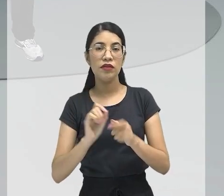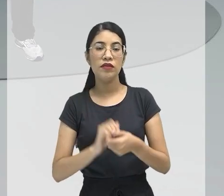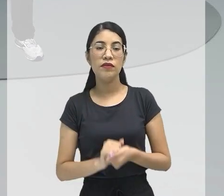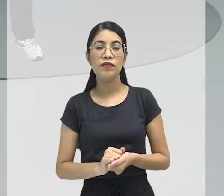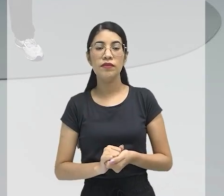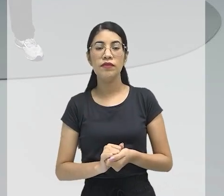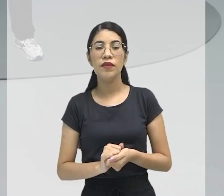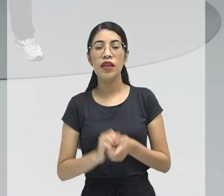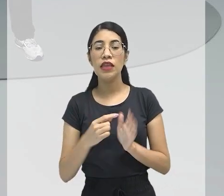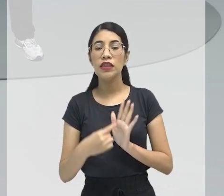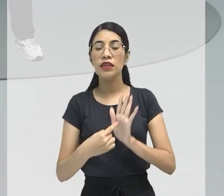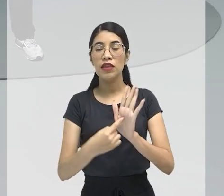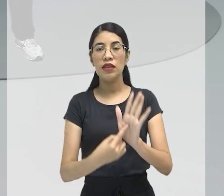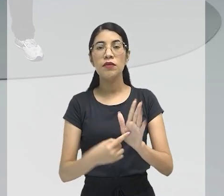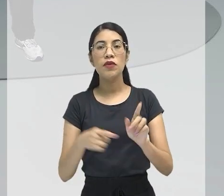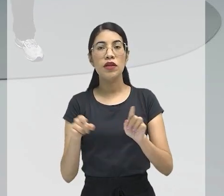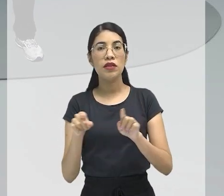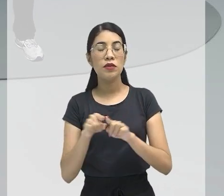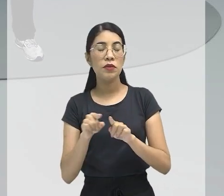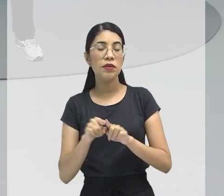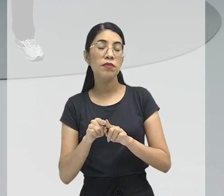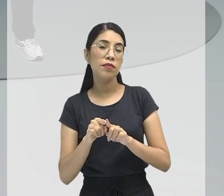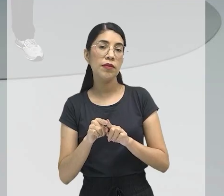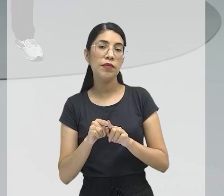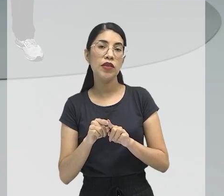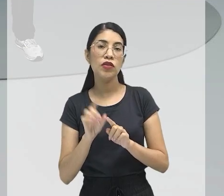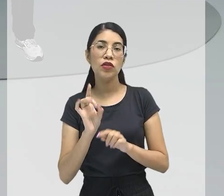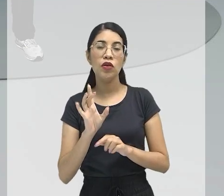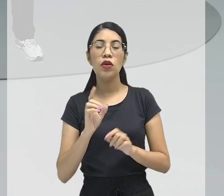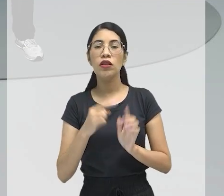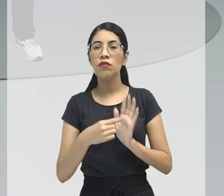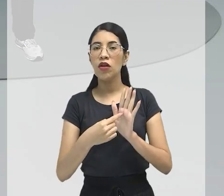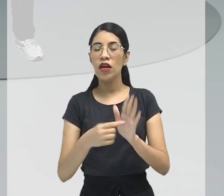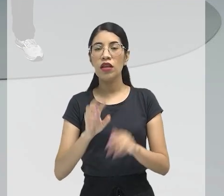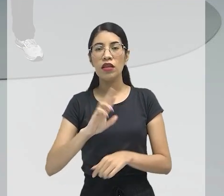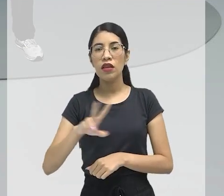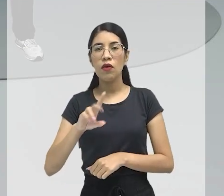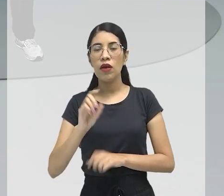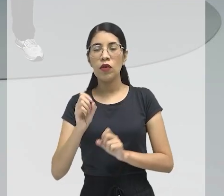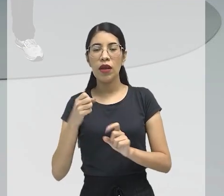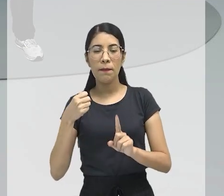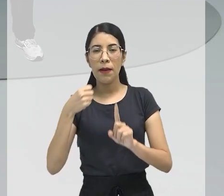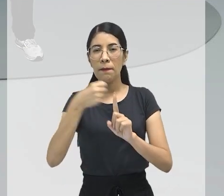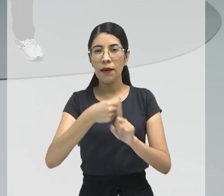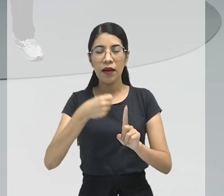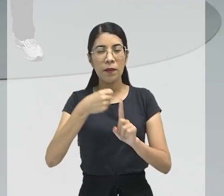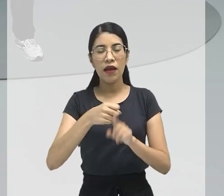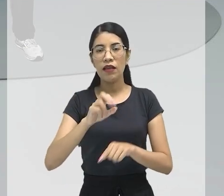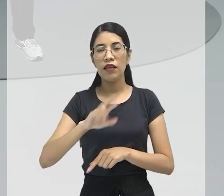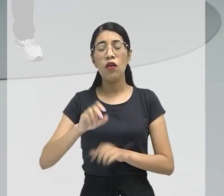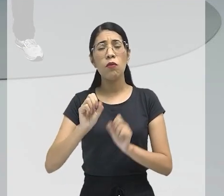aí, demonstração, gente. É só demonstração, não tem nada para ninguém se machucar. Até pode, né,